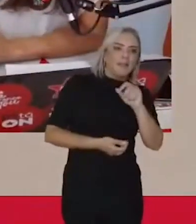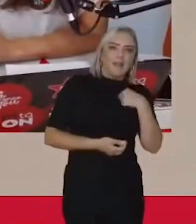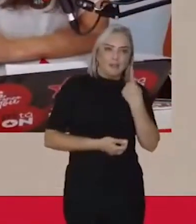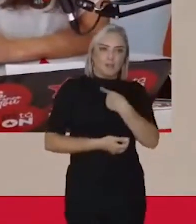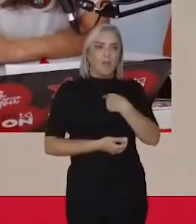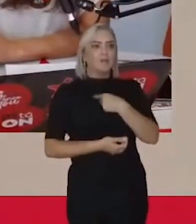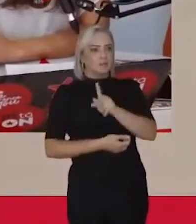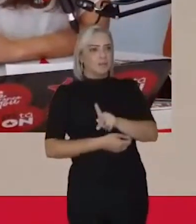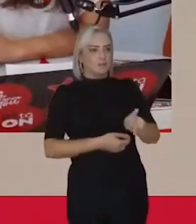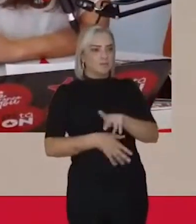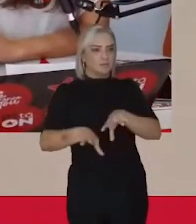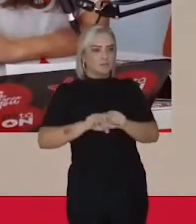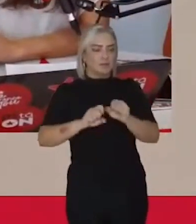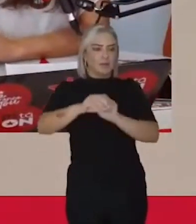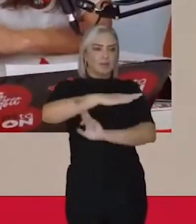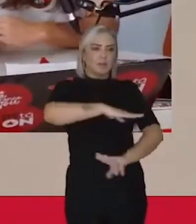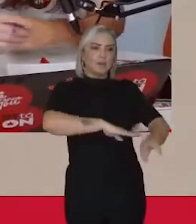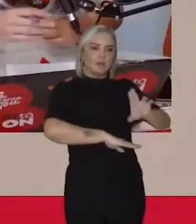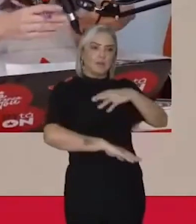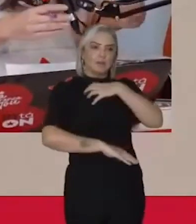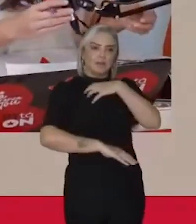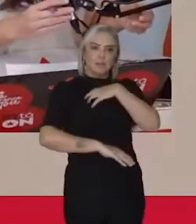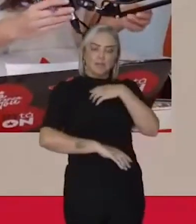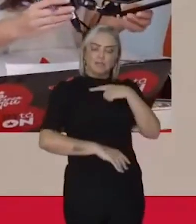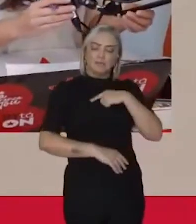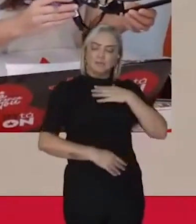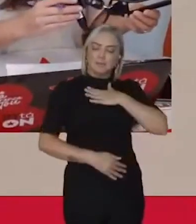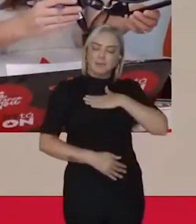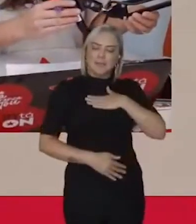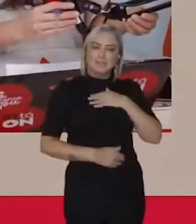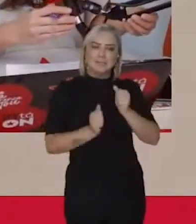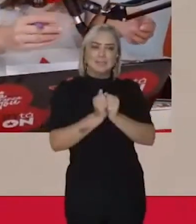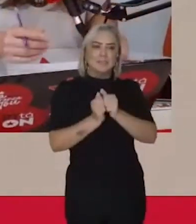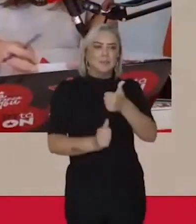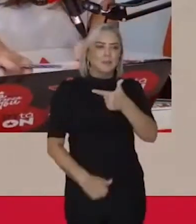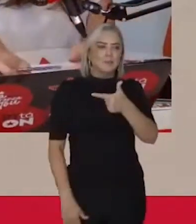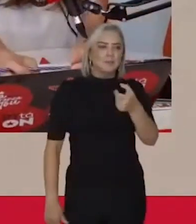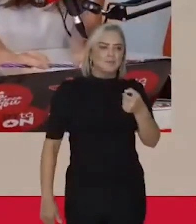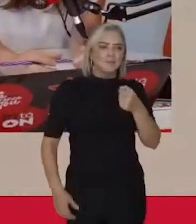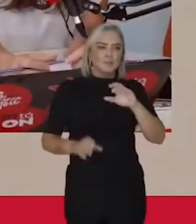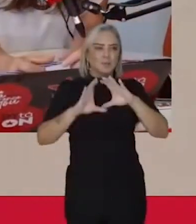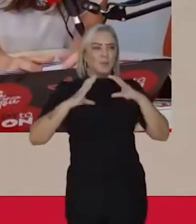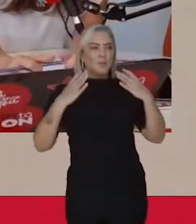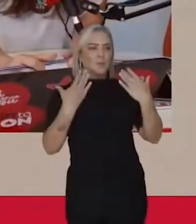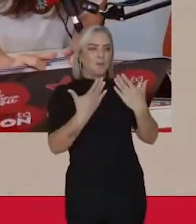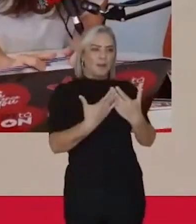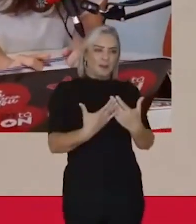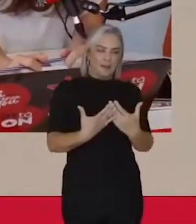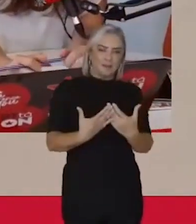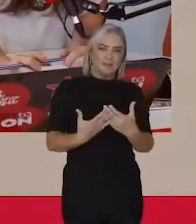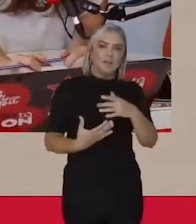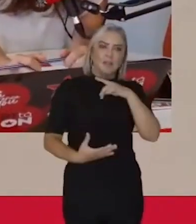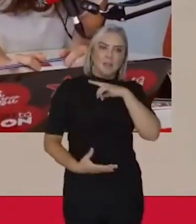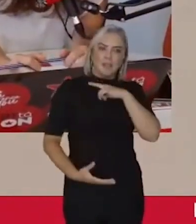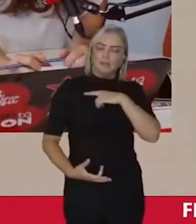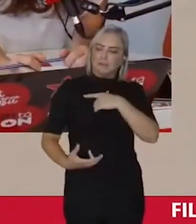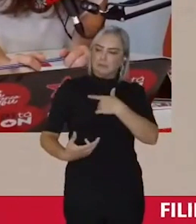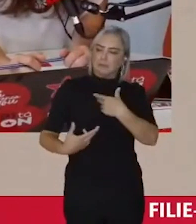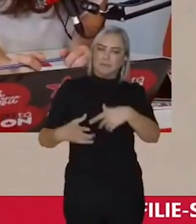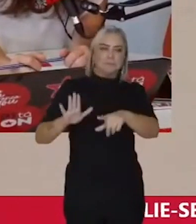sou professor da Universidade Federal da Bahia, tivemos o prazer de tê-lo aqui em 2020, num congresso nosso, e ele teve um